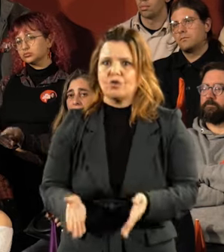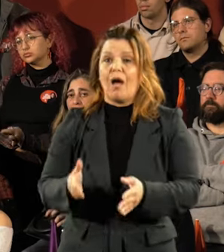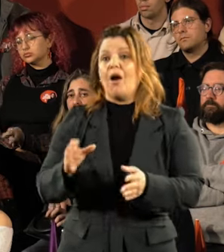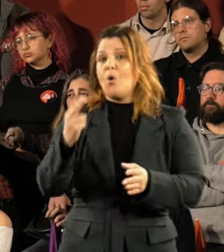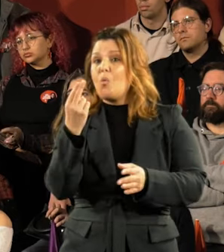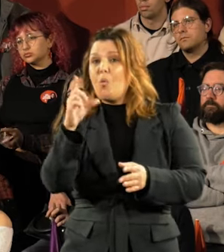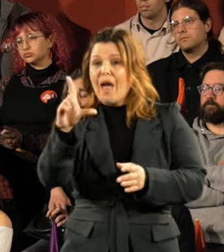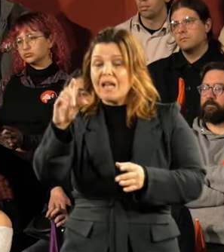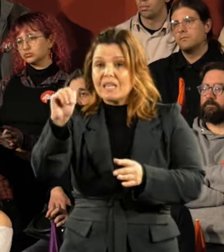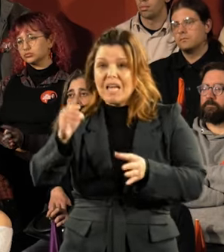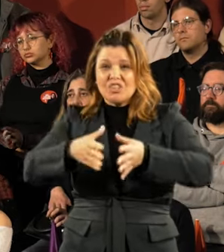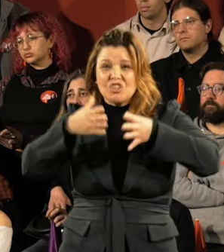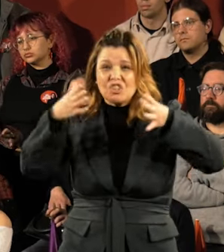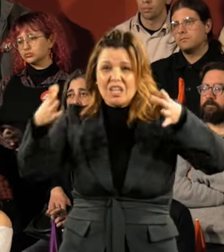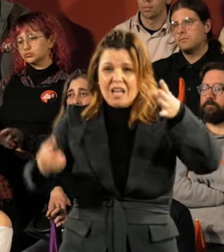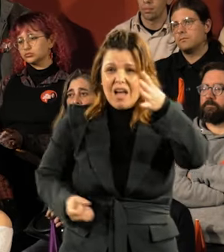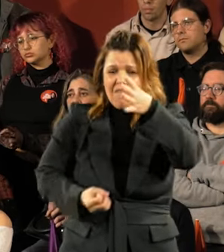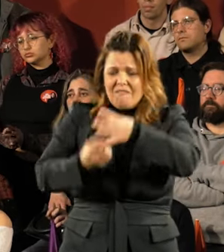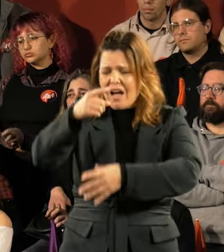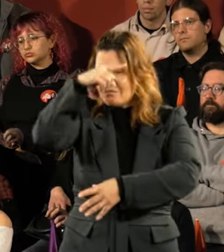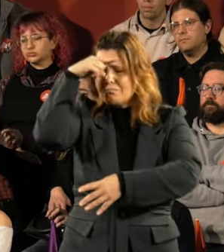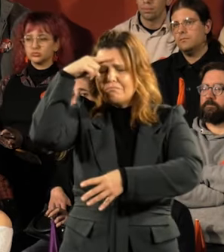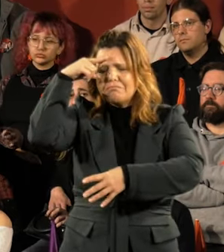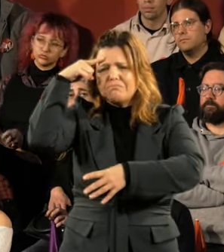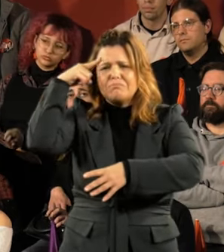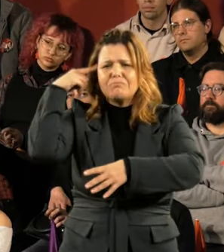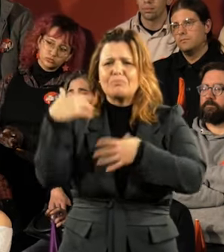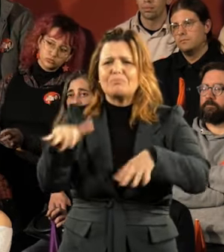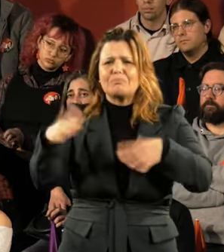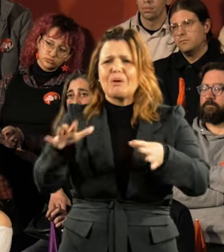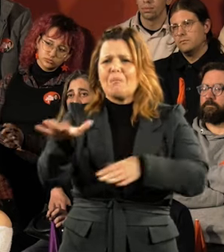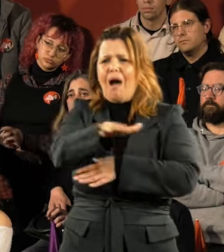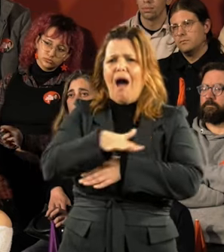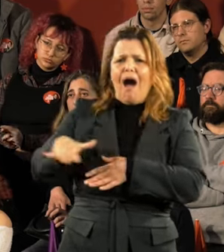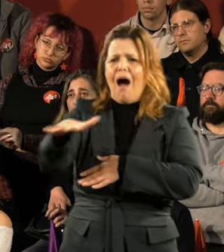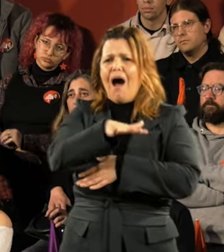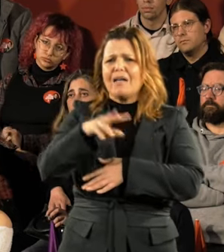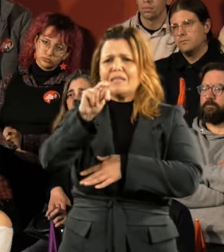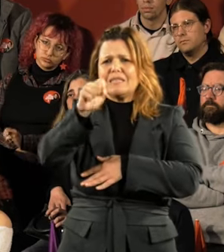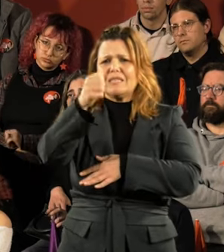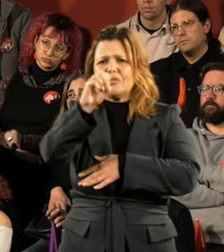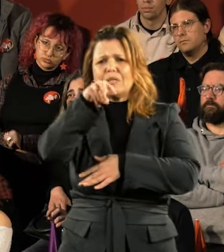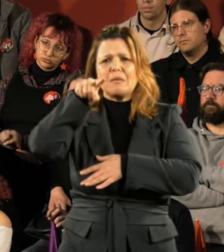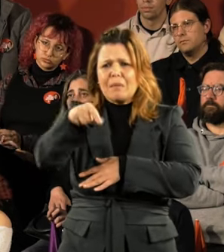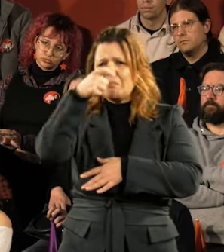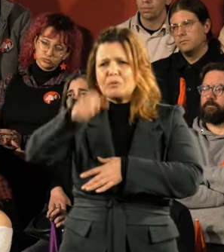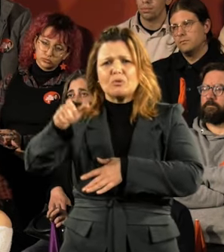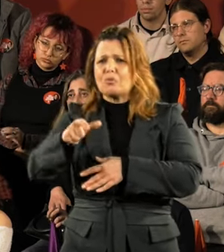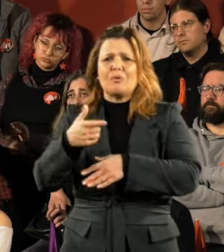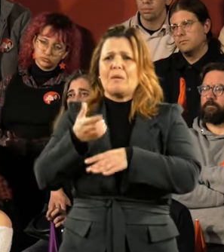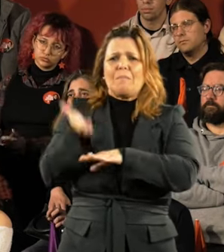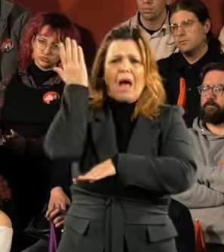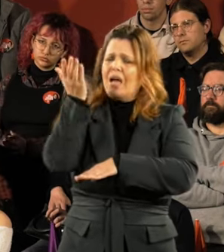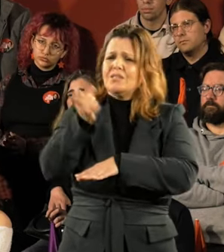uls gigante que terá enormes dificuldades em gerir uma área correspondente a mais de 350.000 habitantes com